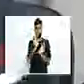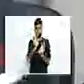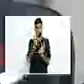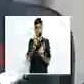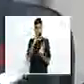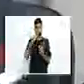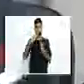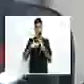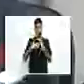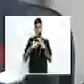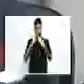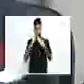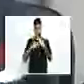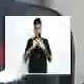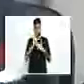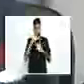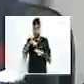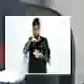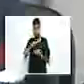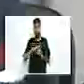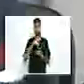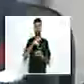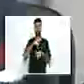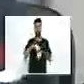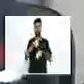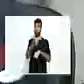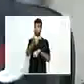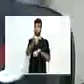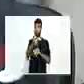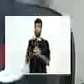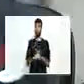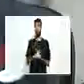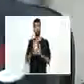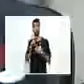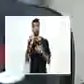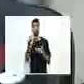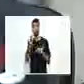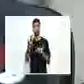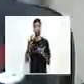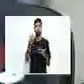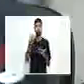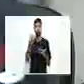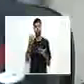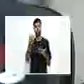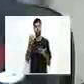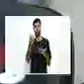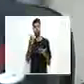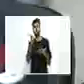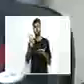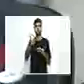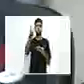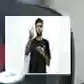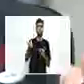falando de perto da minha casa 11 horas quando dá mais ou menos ali